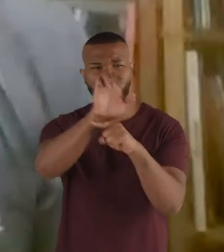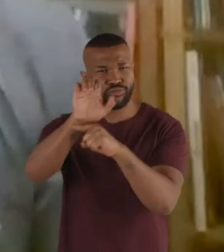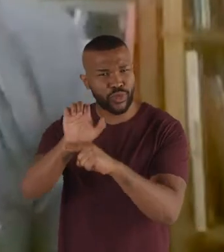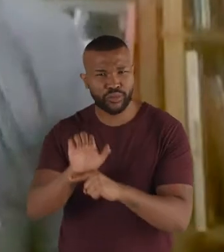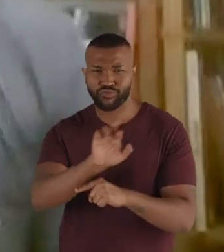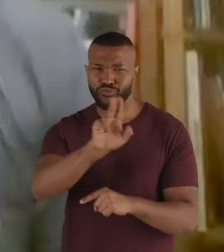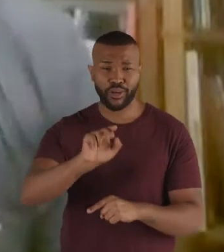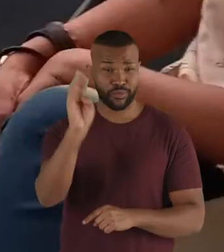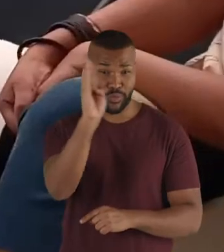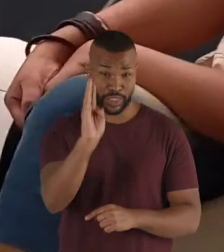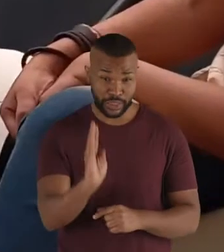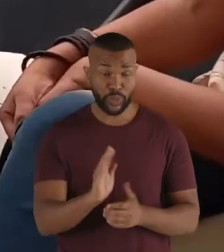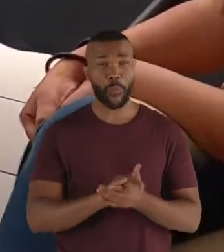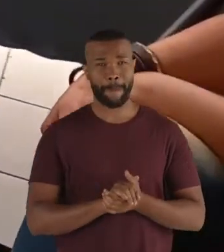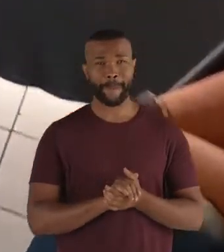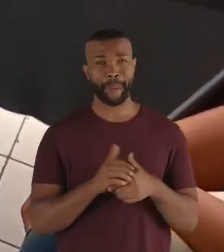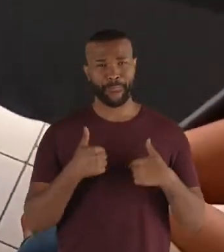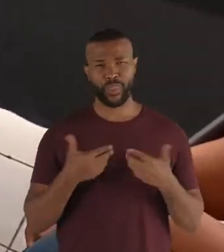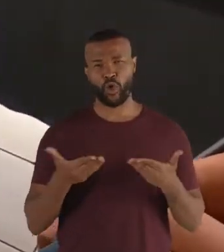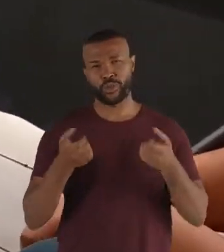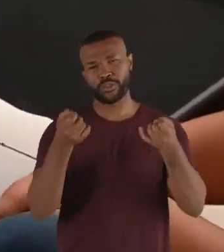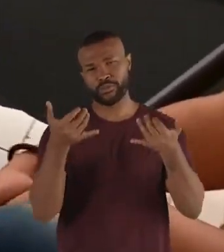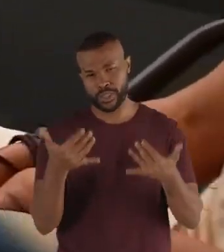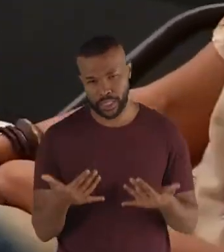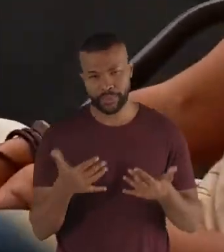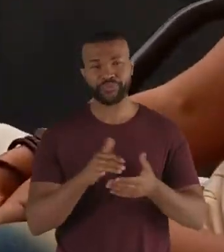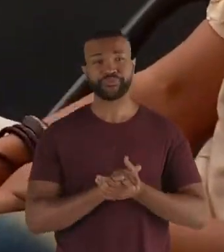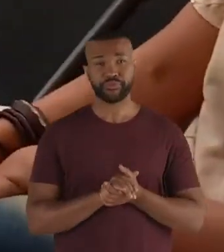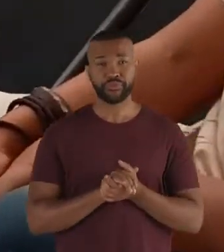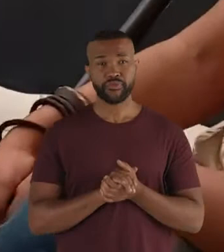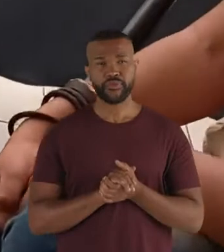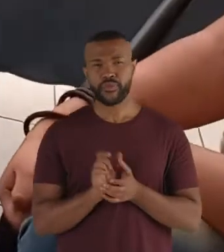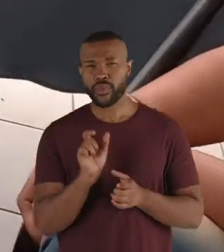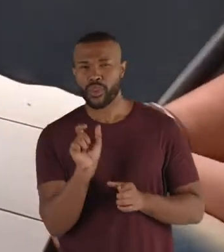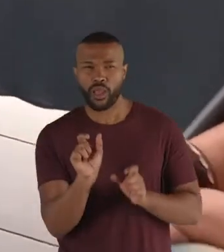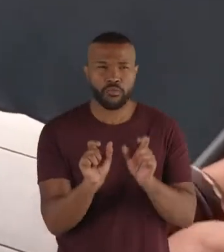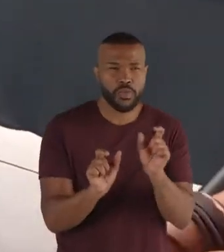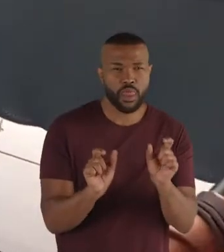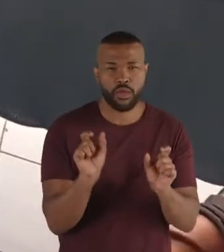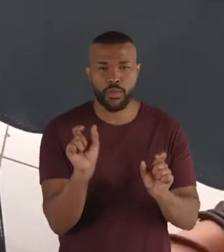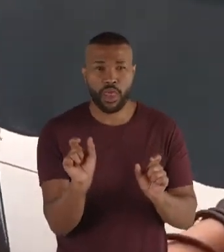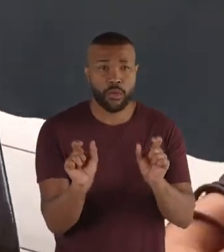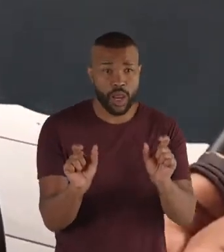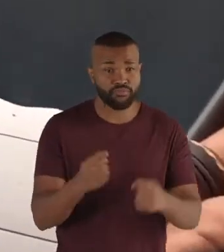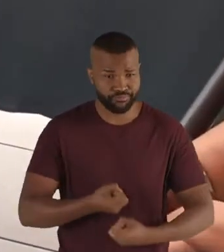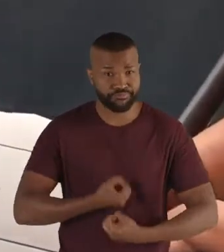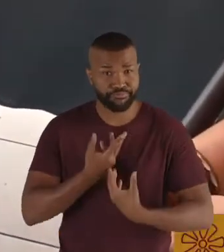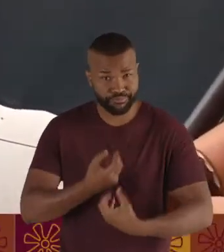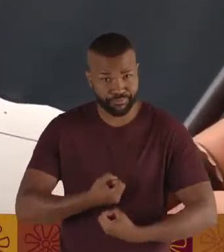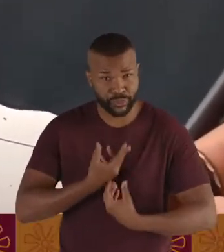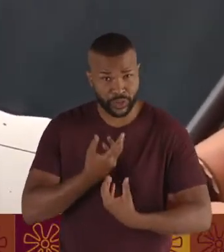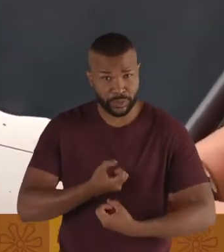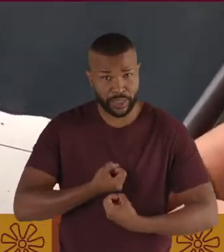outros estados do Brasil. Eu vou falar alguns fragmentos do